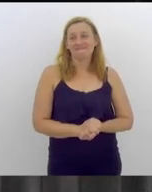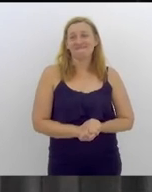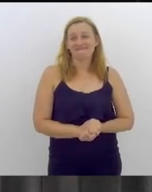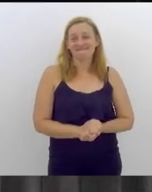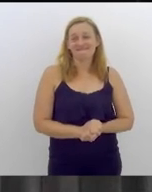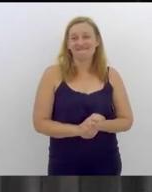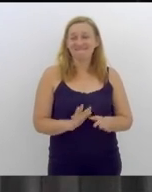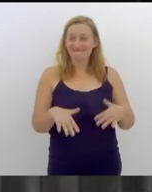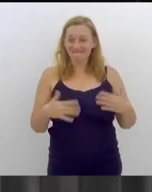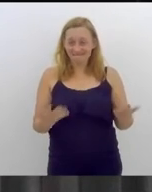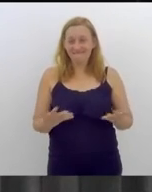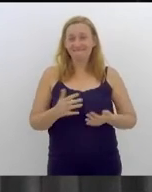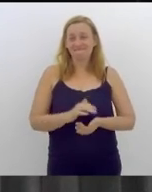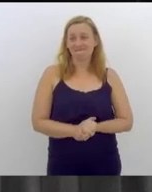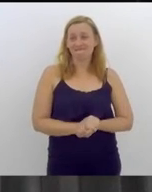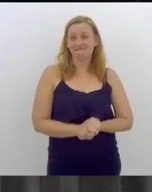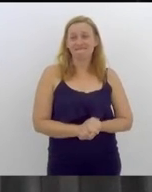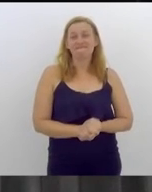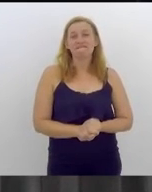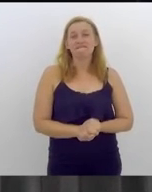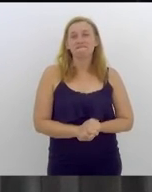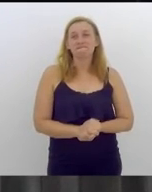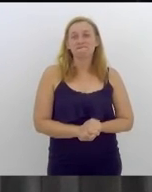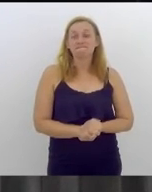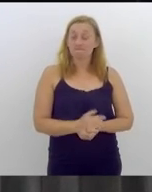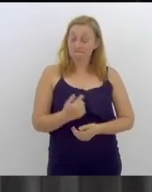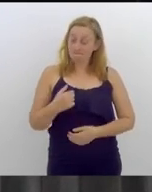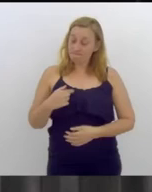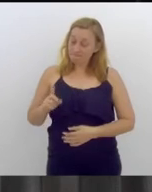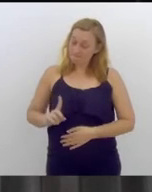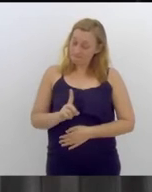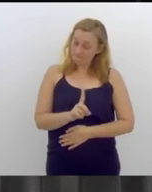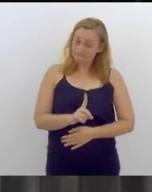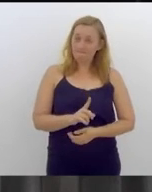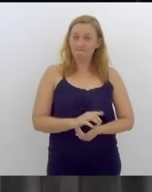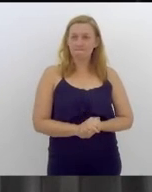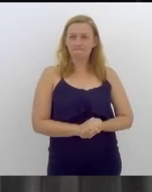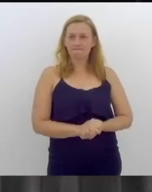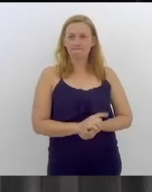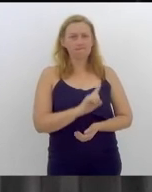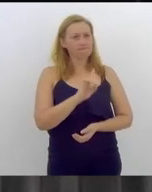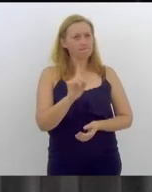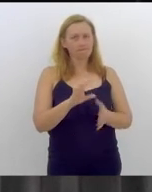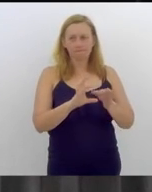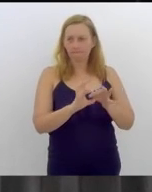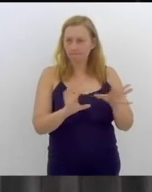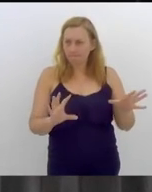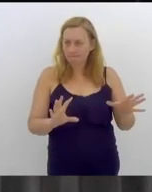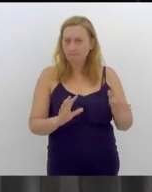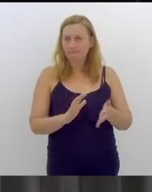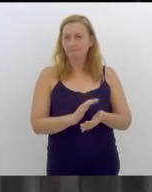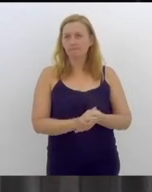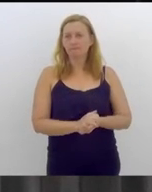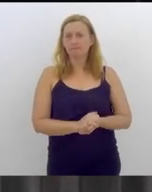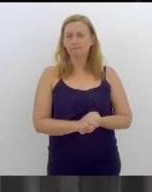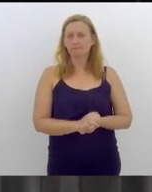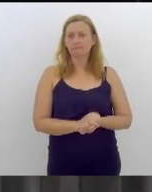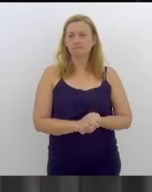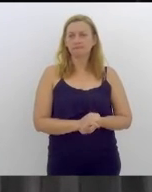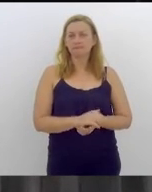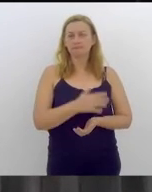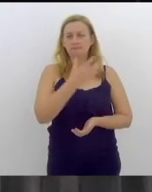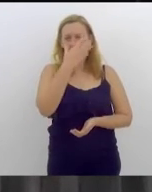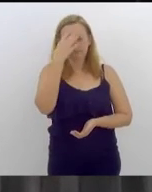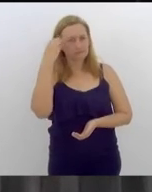daí então mas de qualquer maneira eu estou aqui até para não deixar aqui haja o